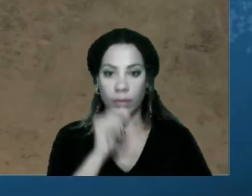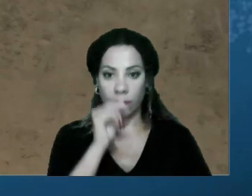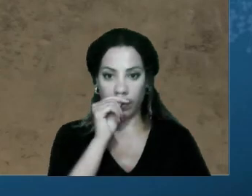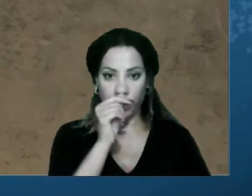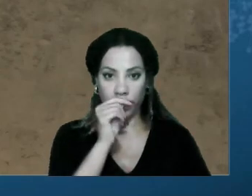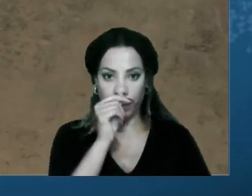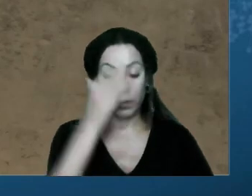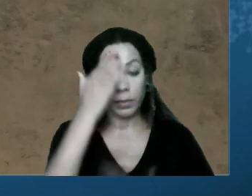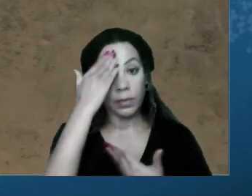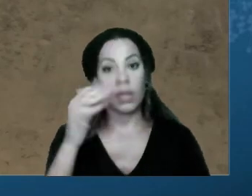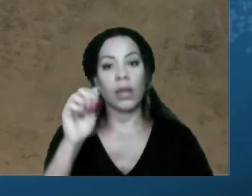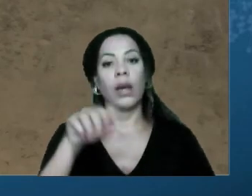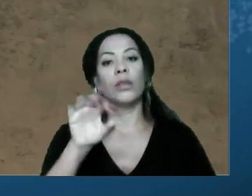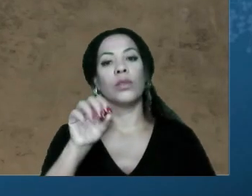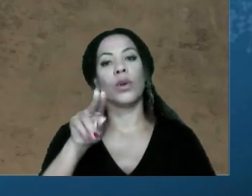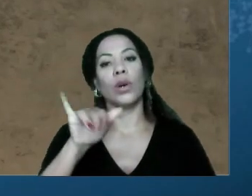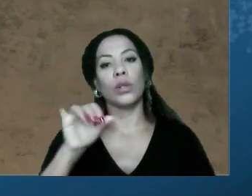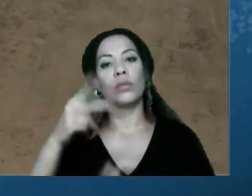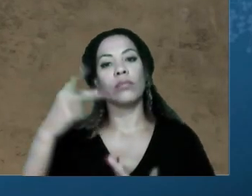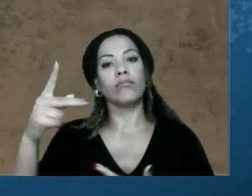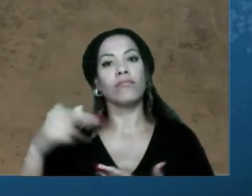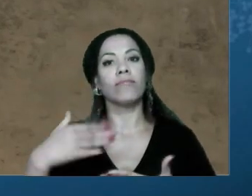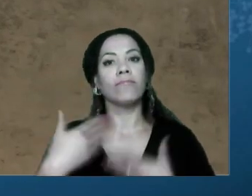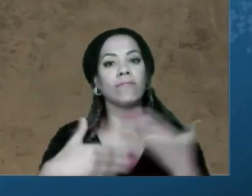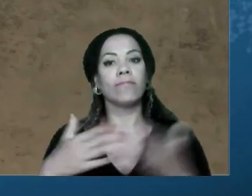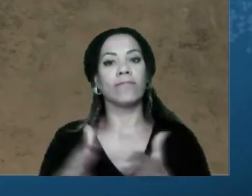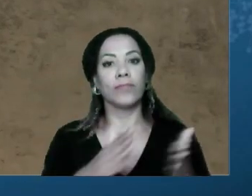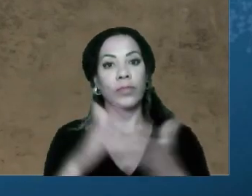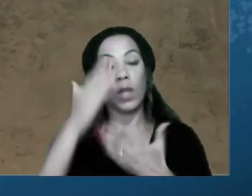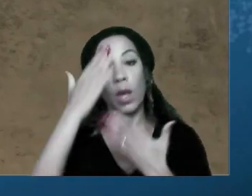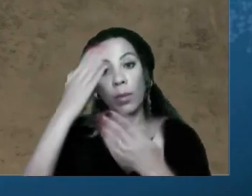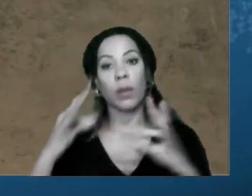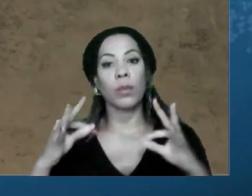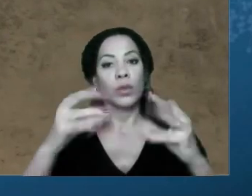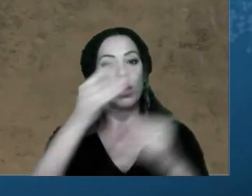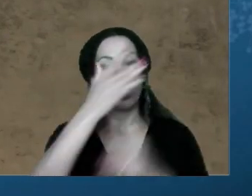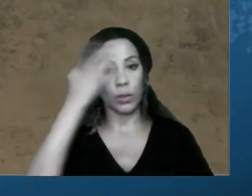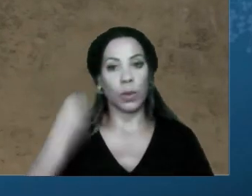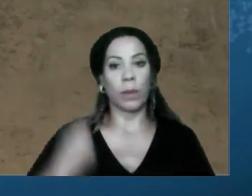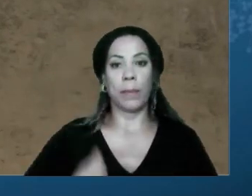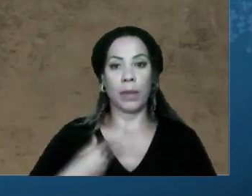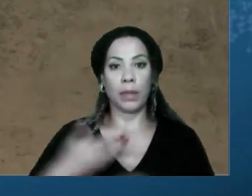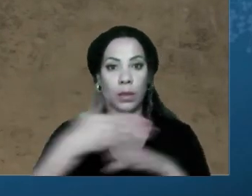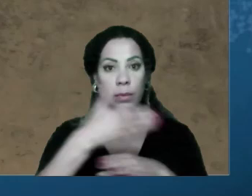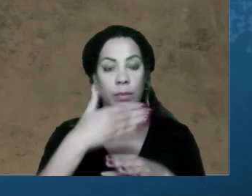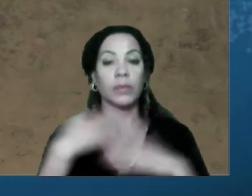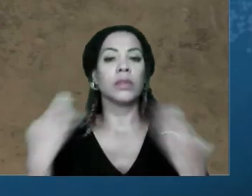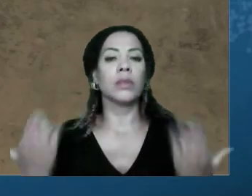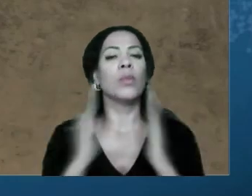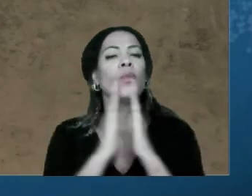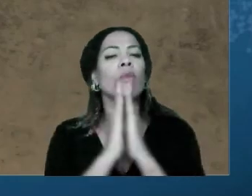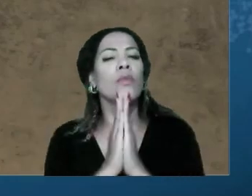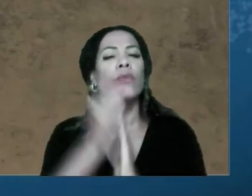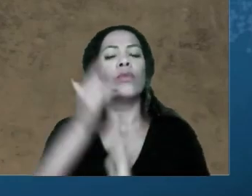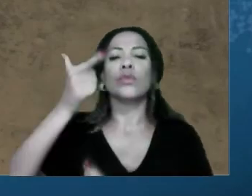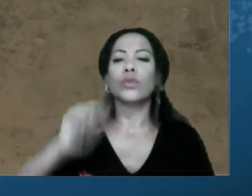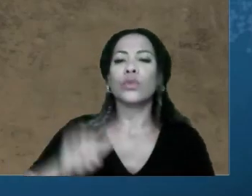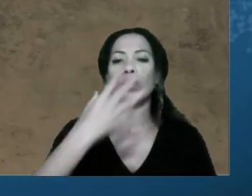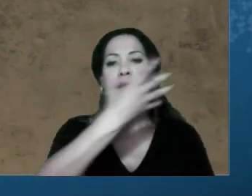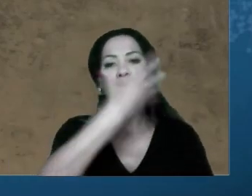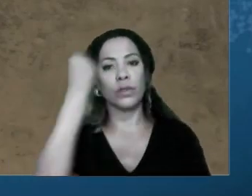Obrigada, Antônio Carlos, pela sua condução. Obrigada a todos os participantes. Gente, por favor, mais uma vez, não esqueçam